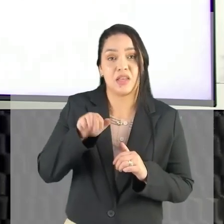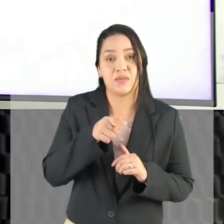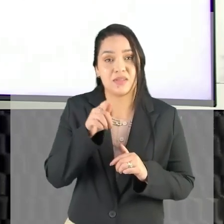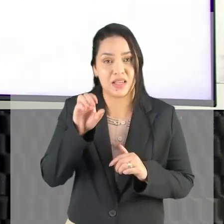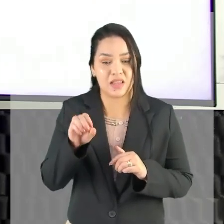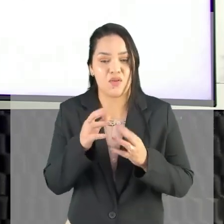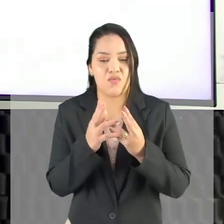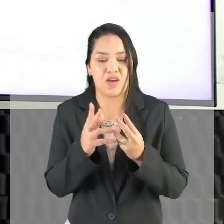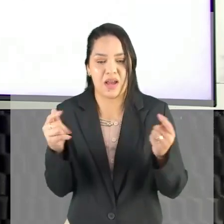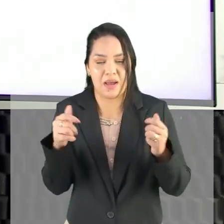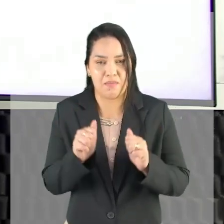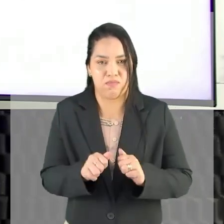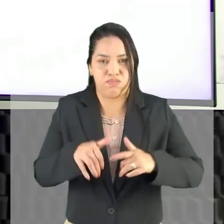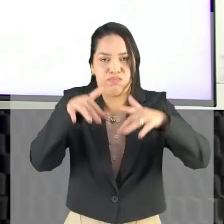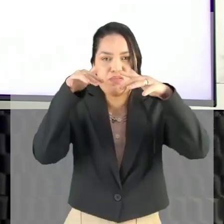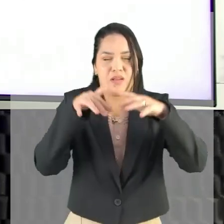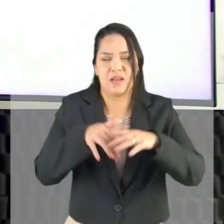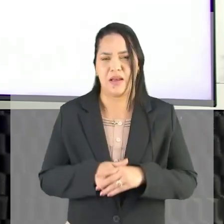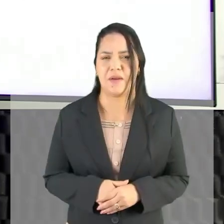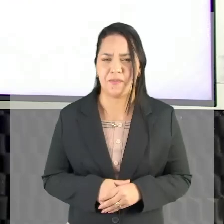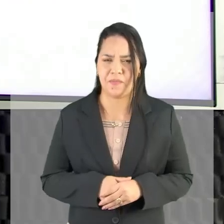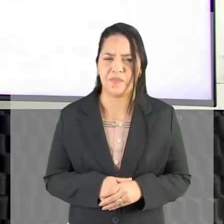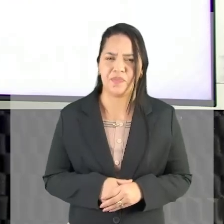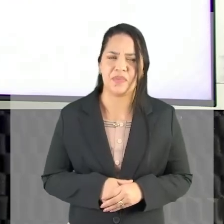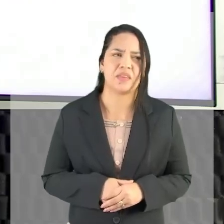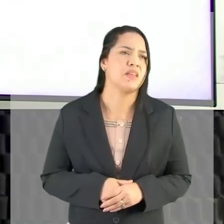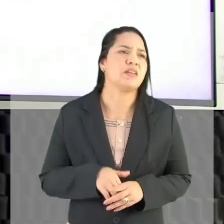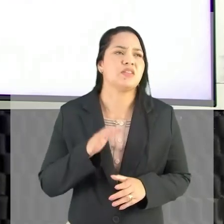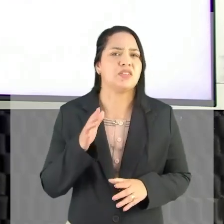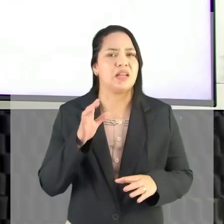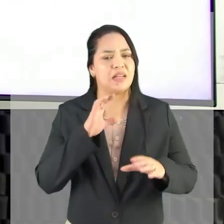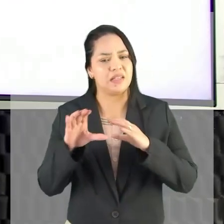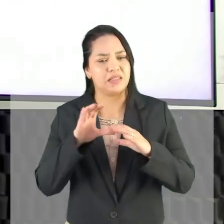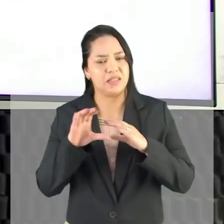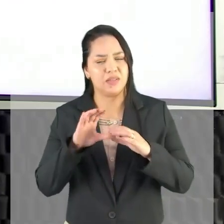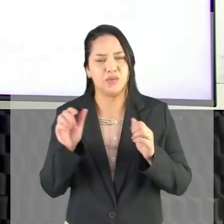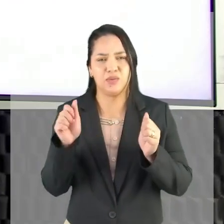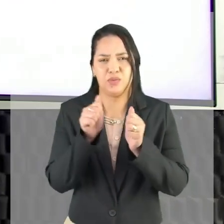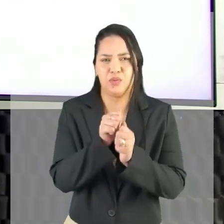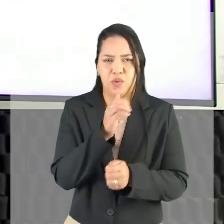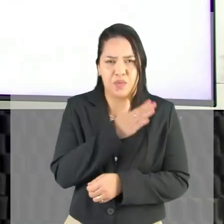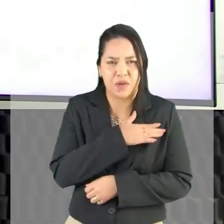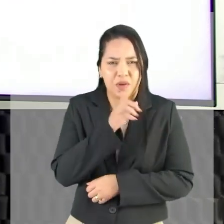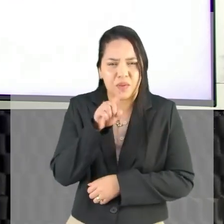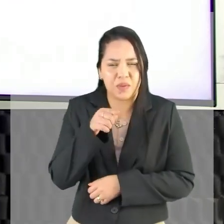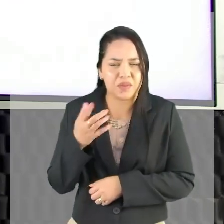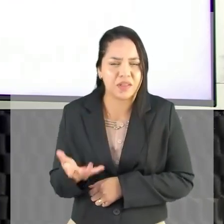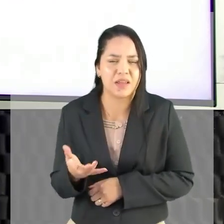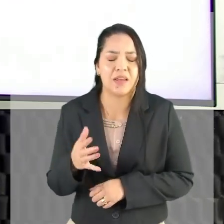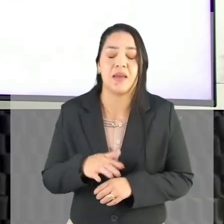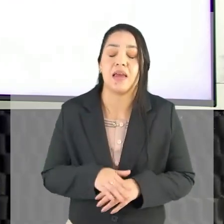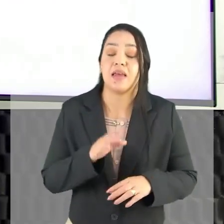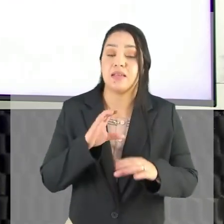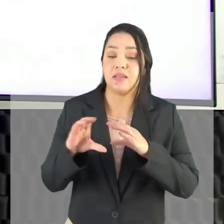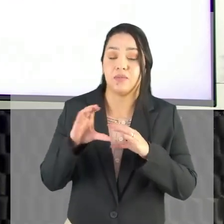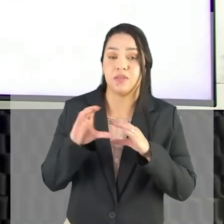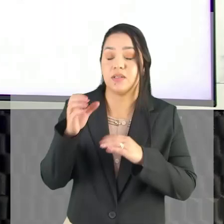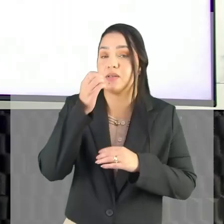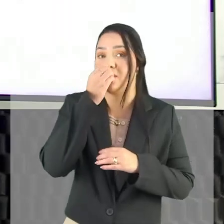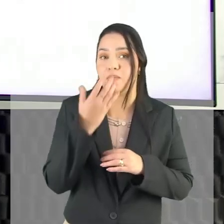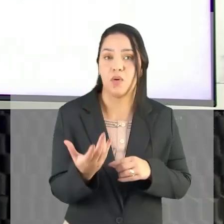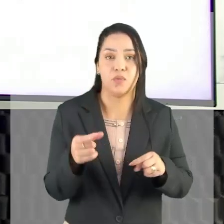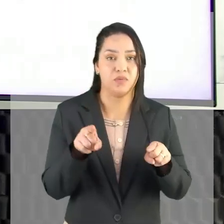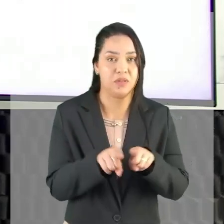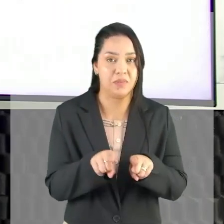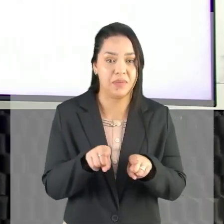dizia que o sertão ia alagar. Você já está cantarolando a música aí junto comigo agora, não está não? Essa música fez muito sucesso